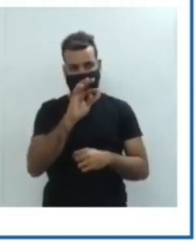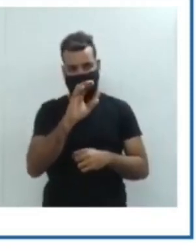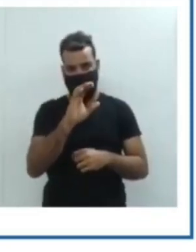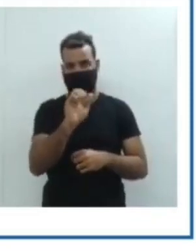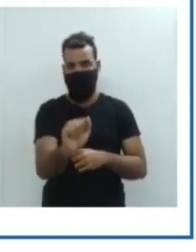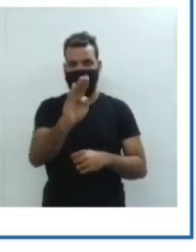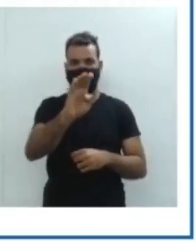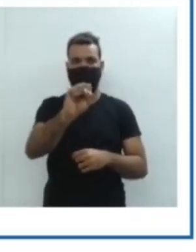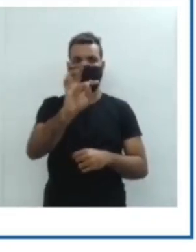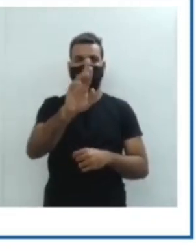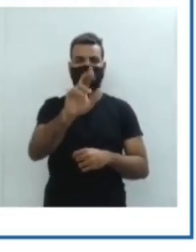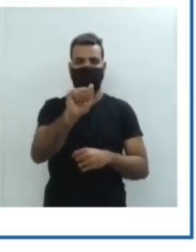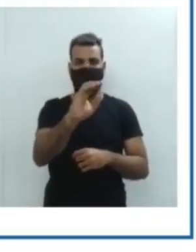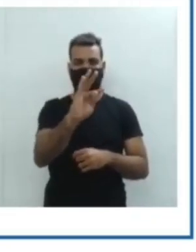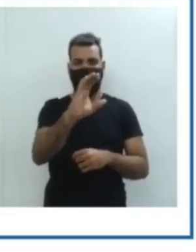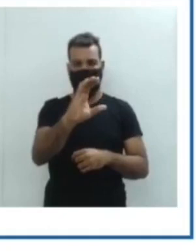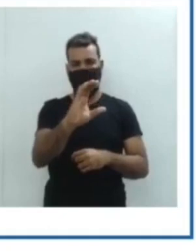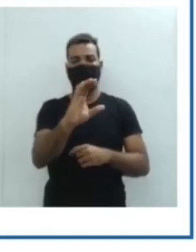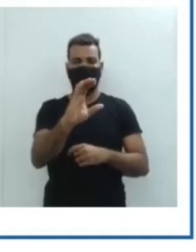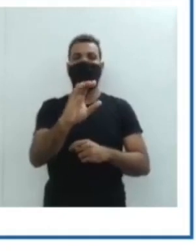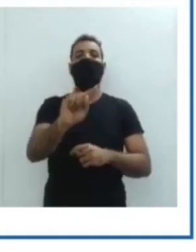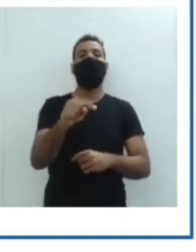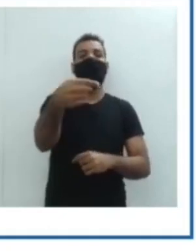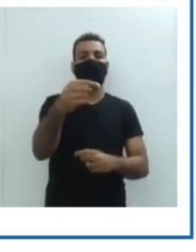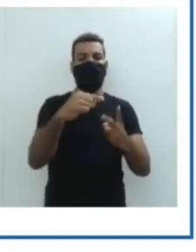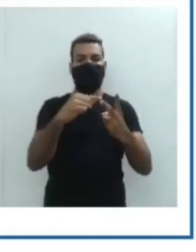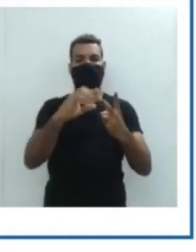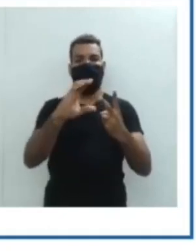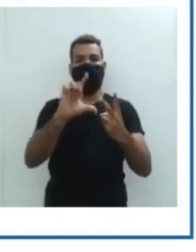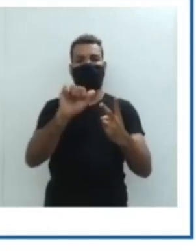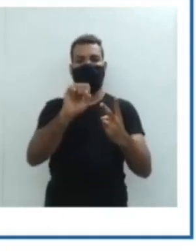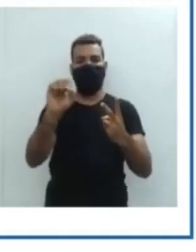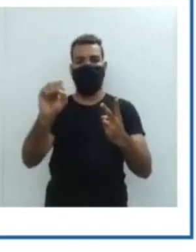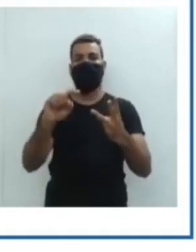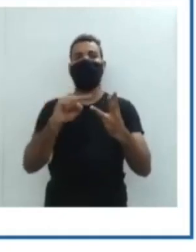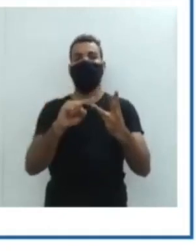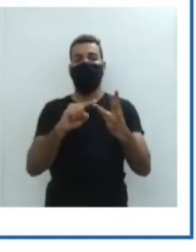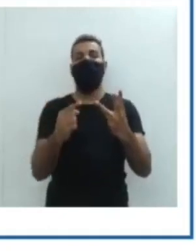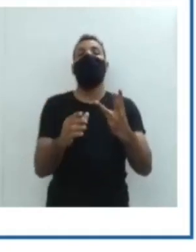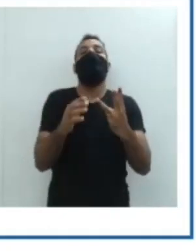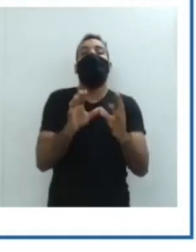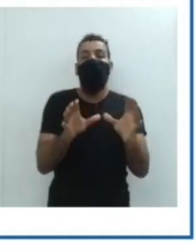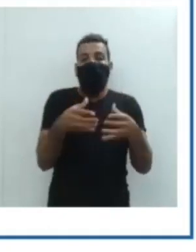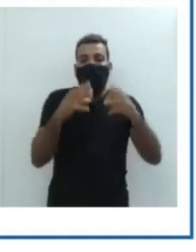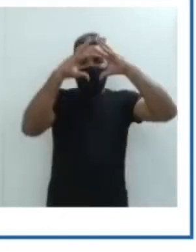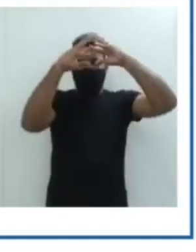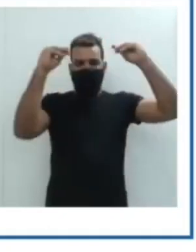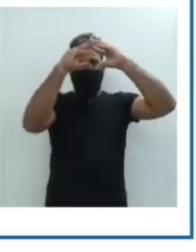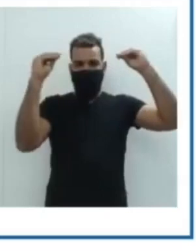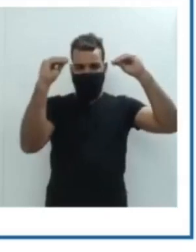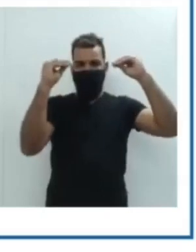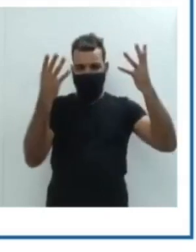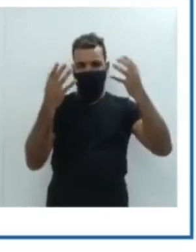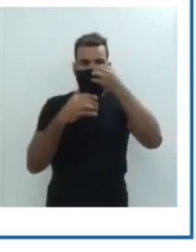viria a próxima palavra chave classe e posteriormente o nome da sua classe abstrata e abre e fecha